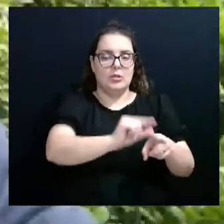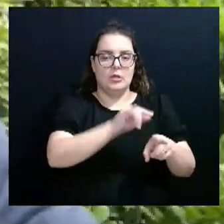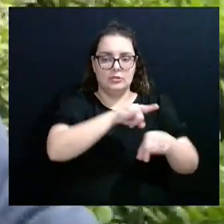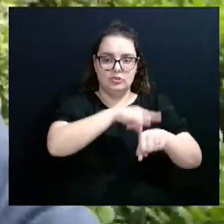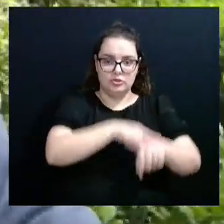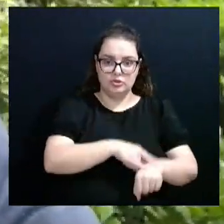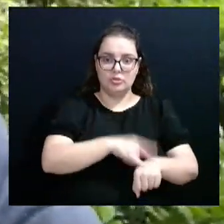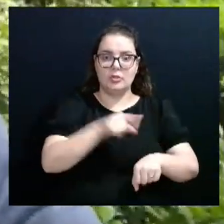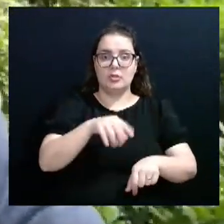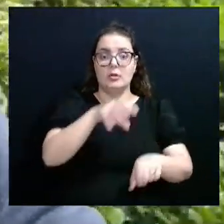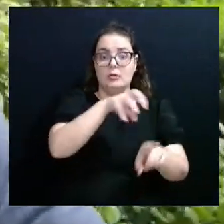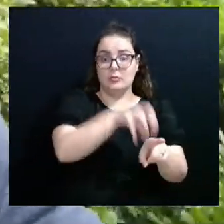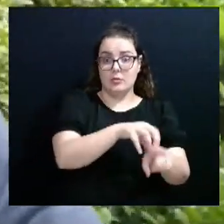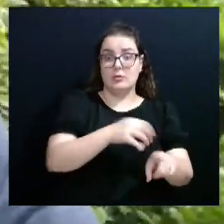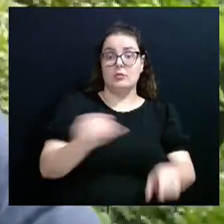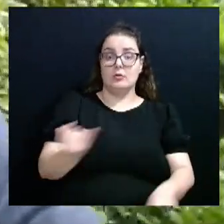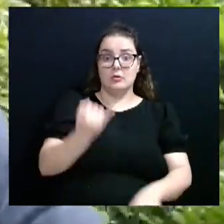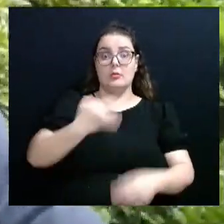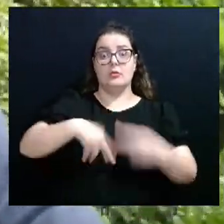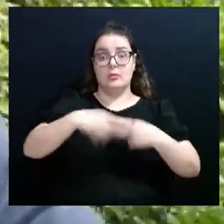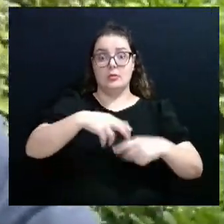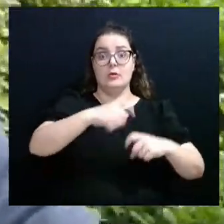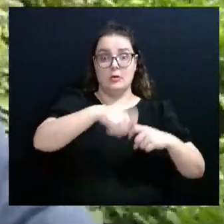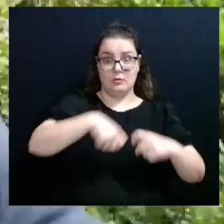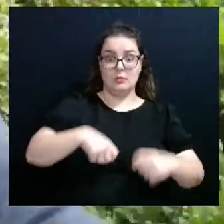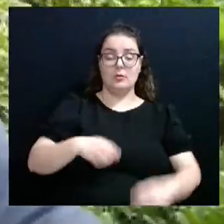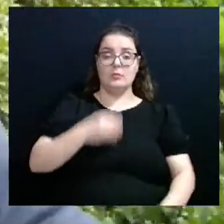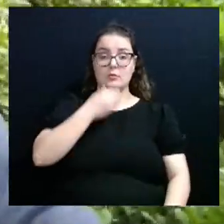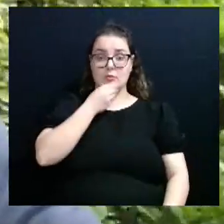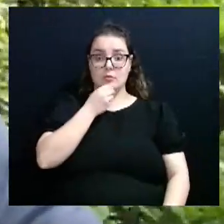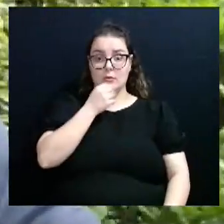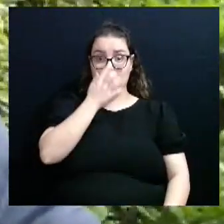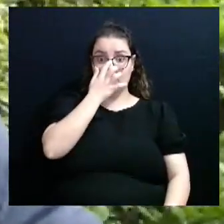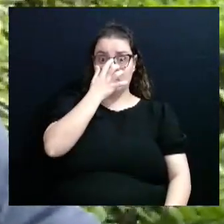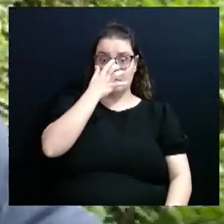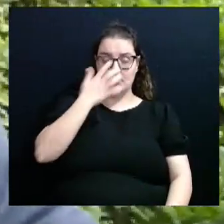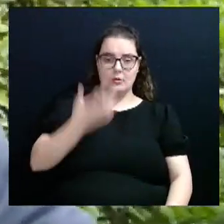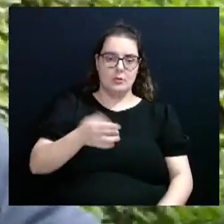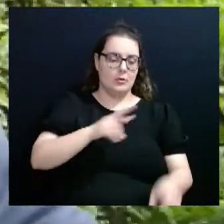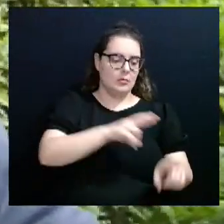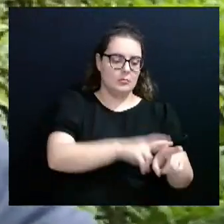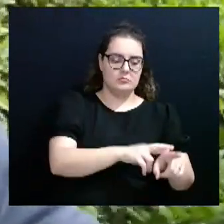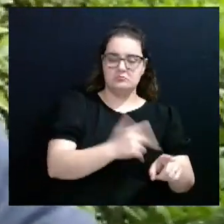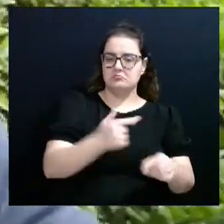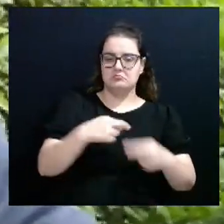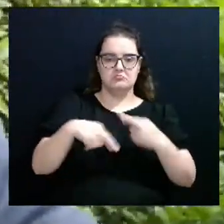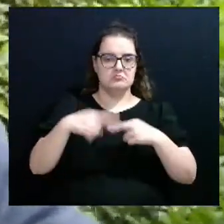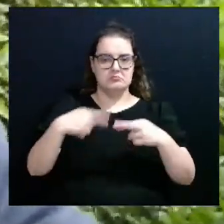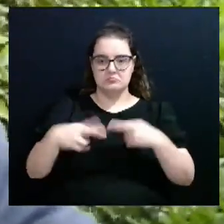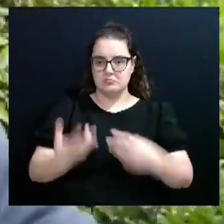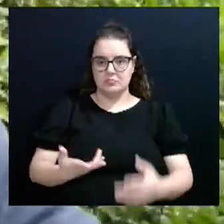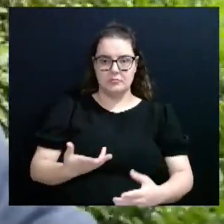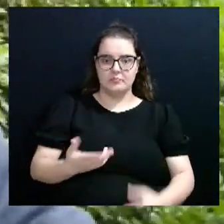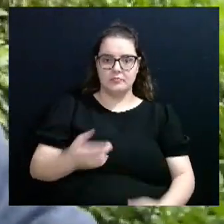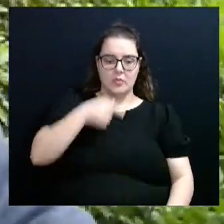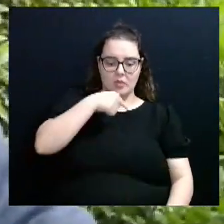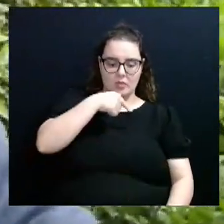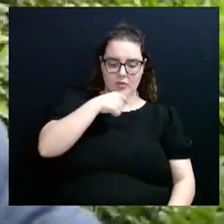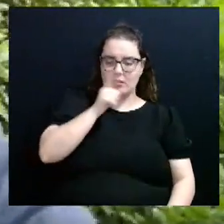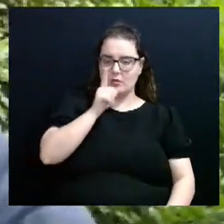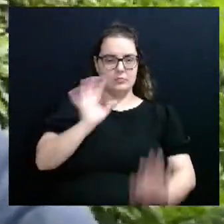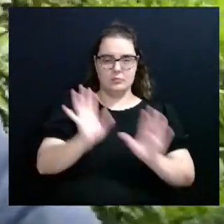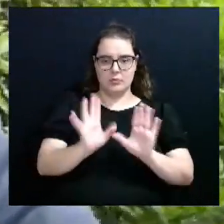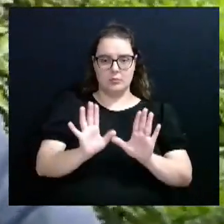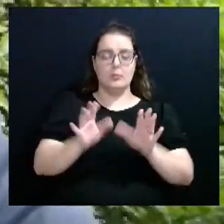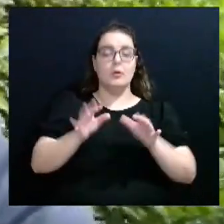nas questões de sexualidade masculina, né? Então, a próstata ela não tem nada a ver com a função de ereção, mas